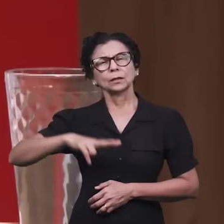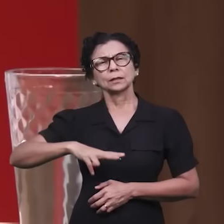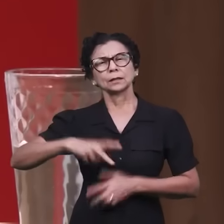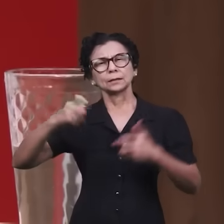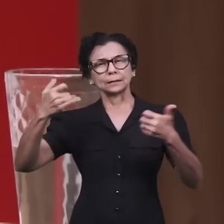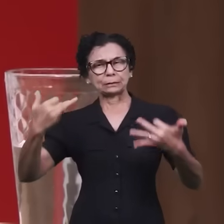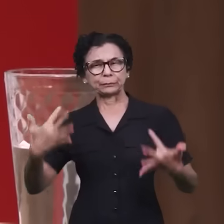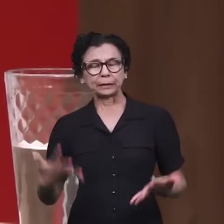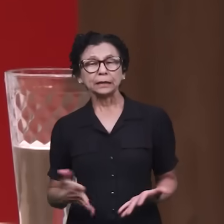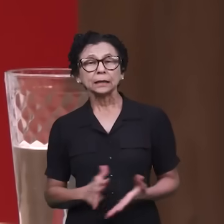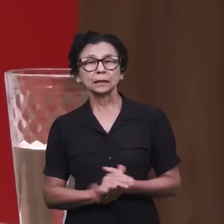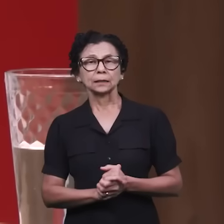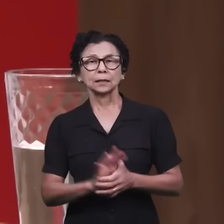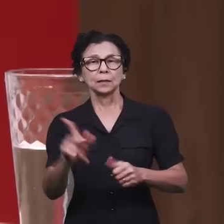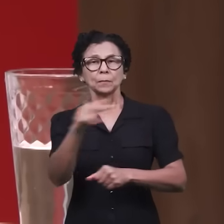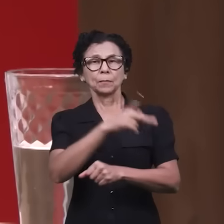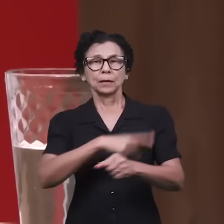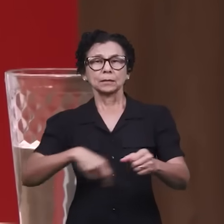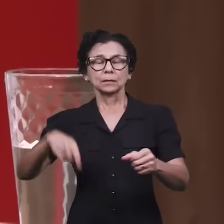foram